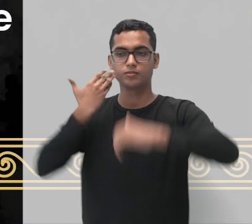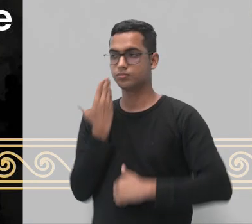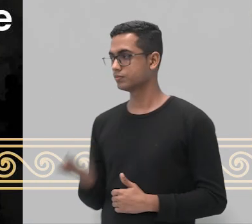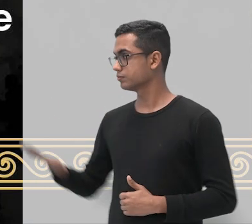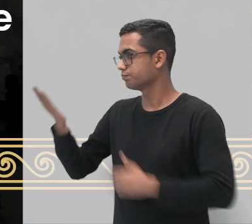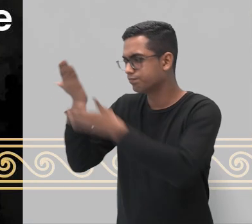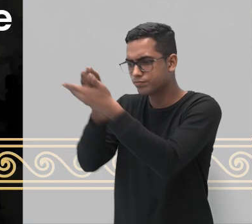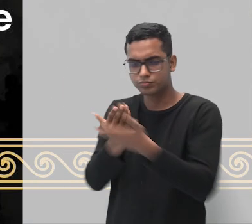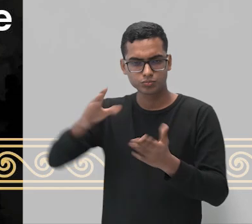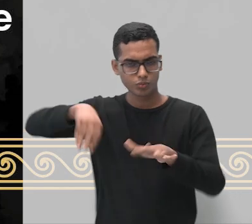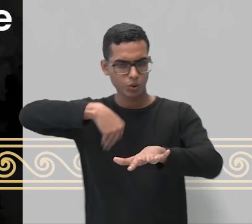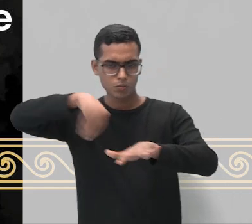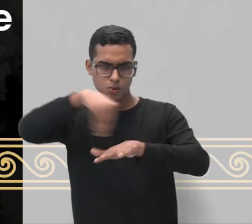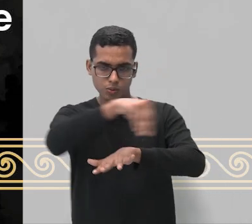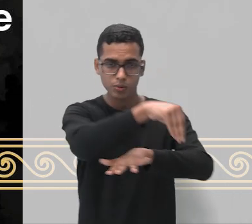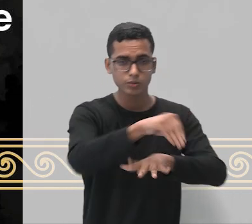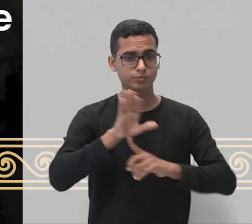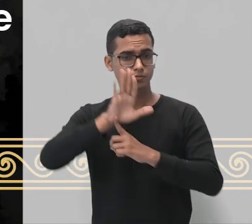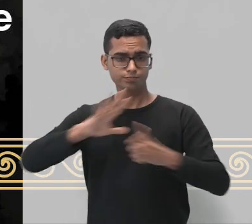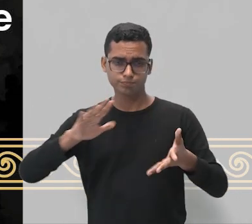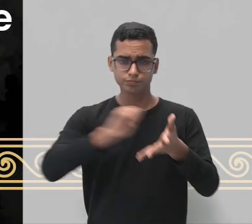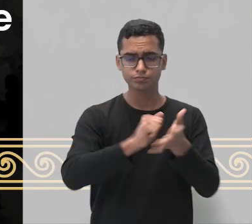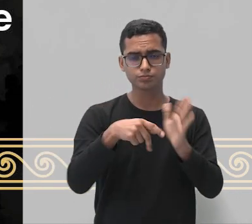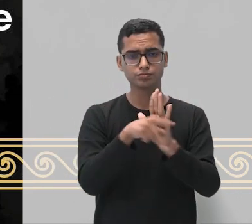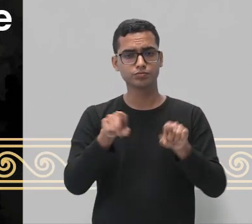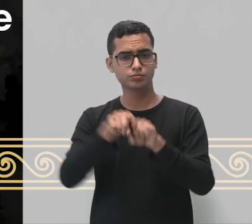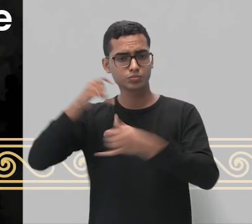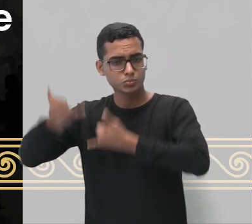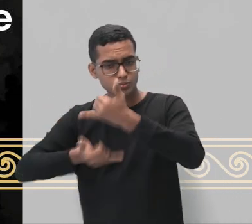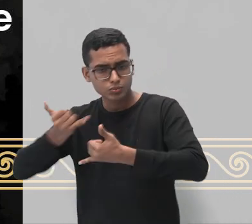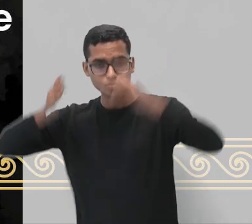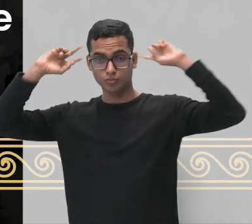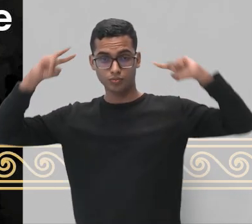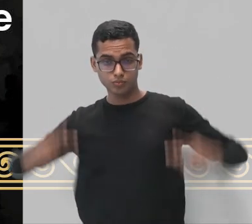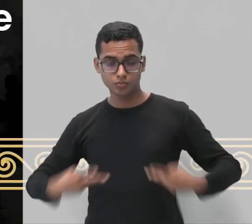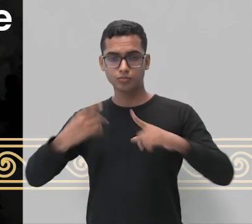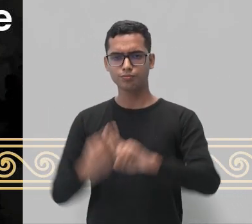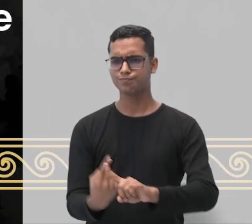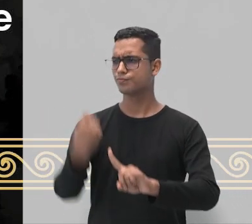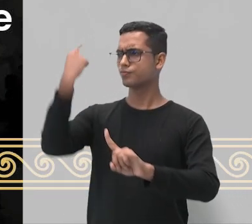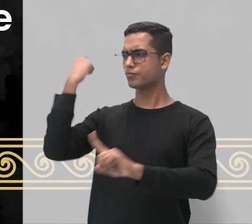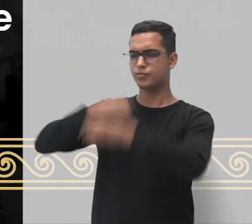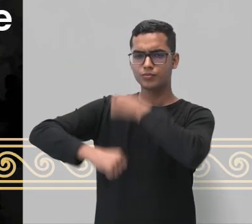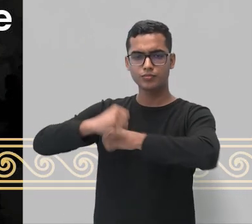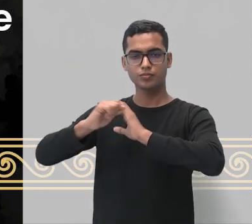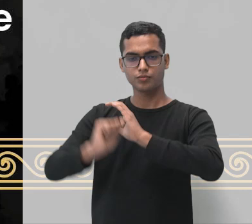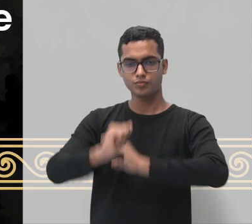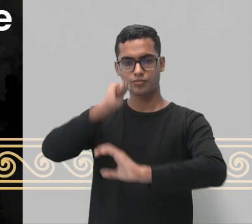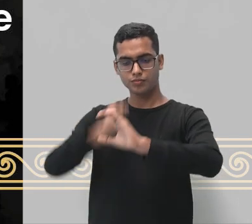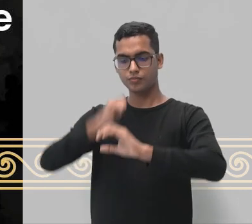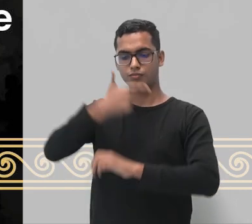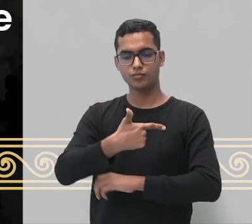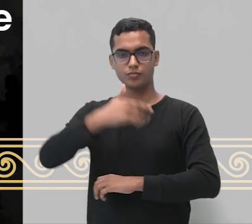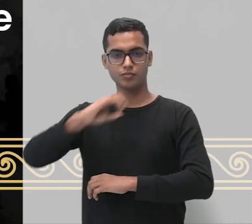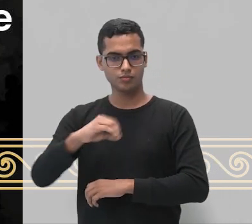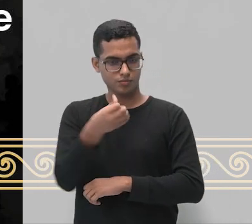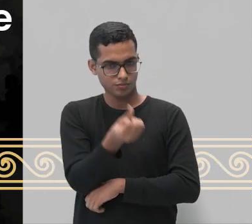aí. A arqueologia registra a presença dos jogos na humanidade